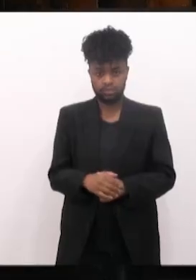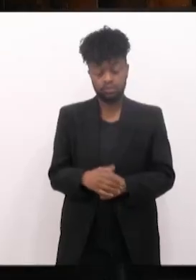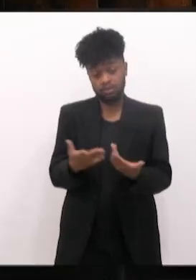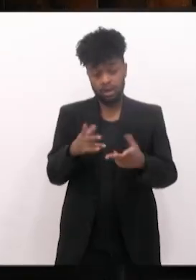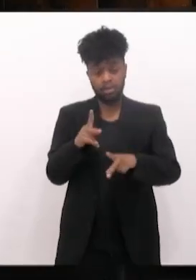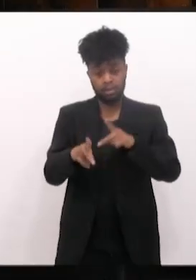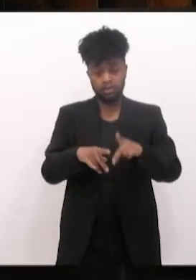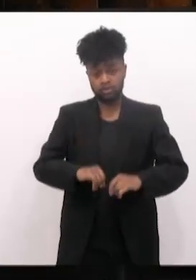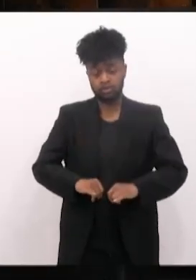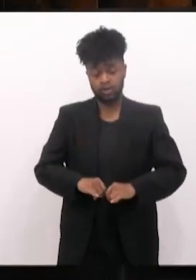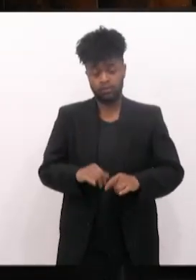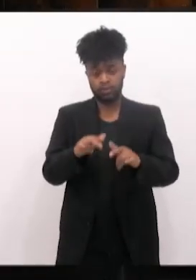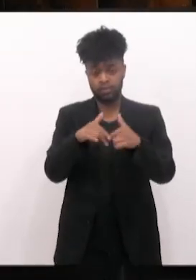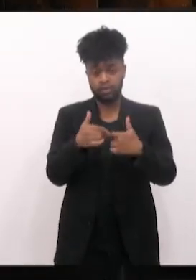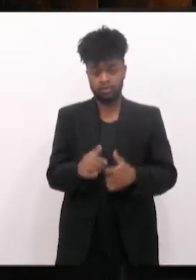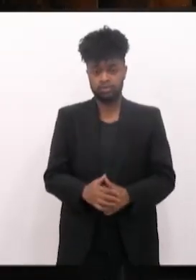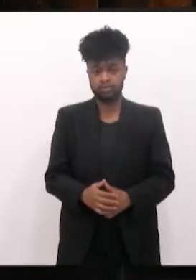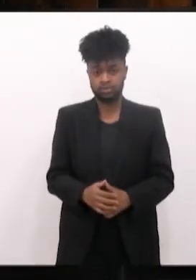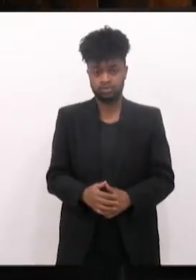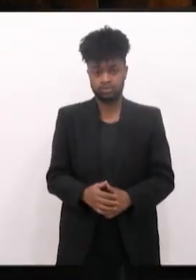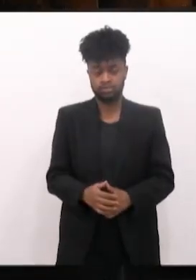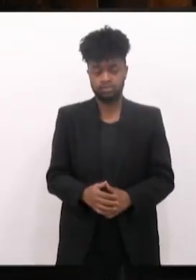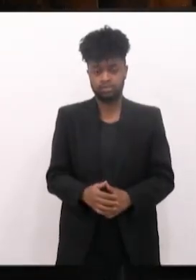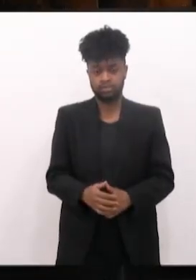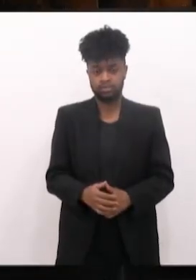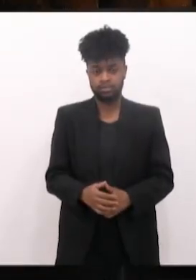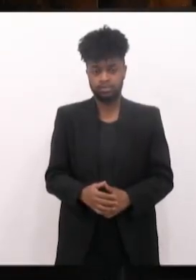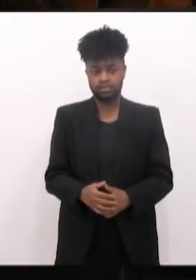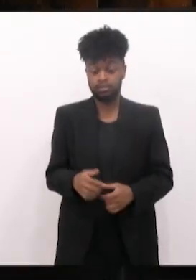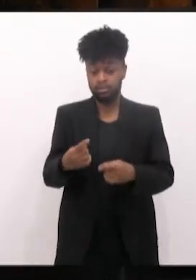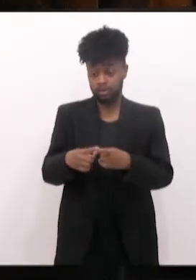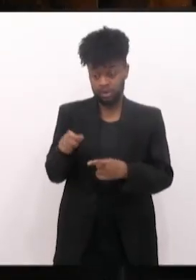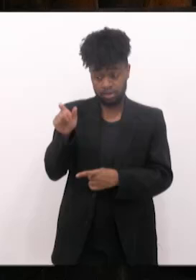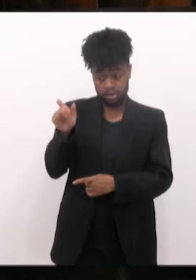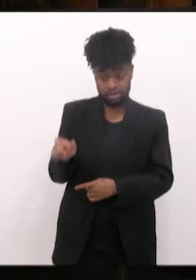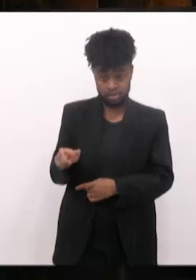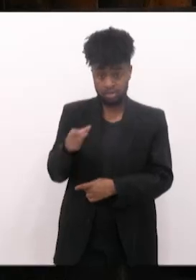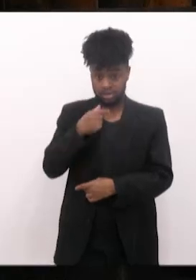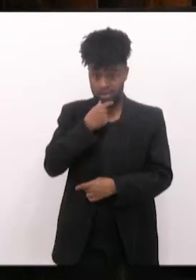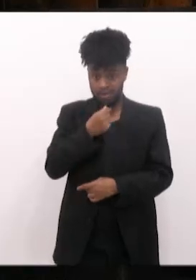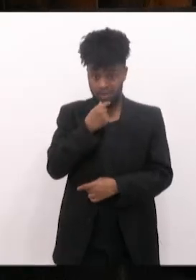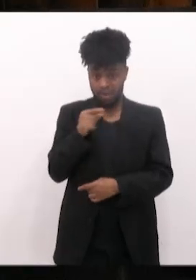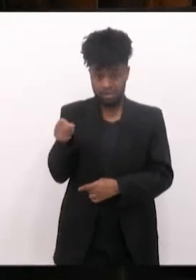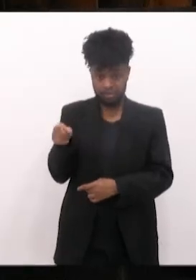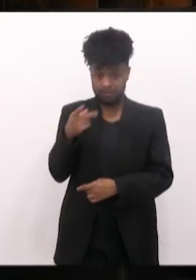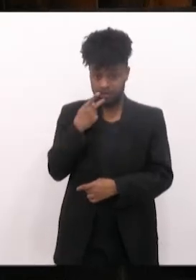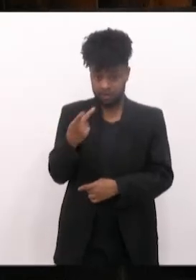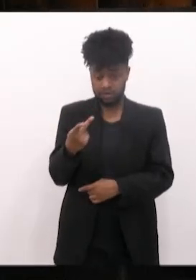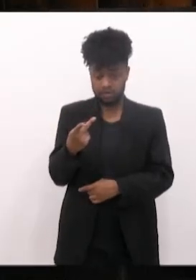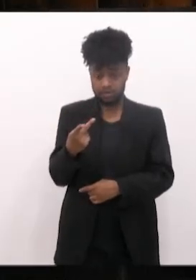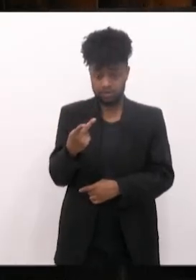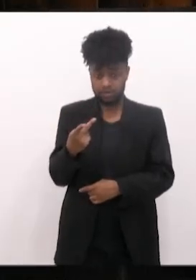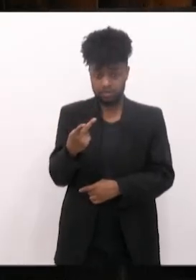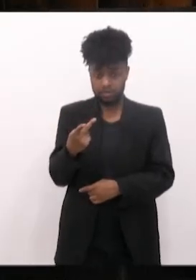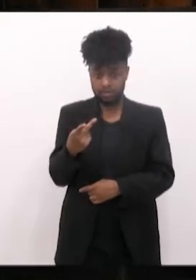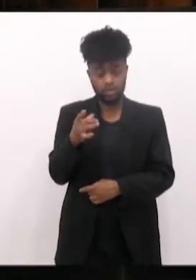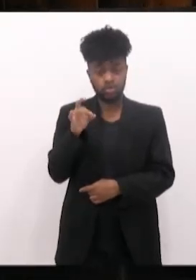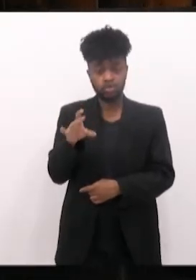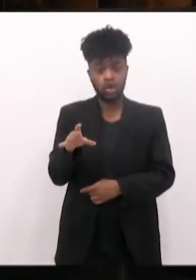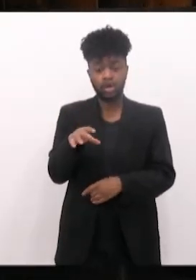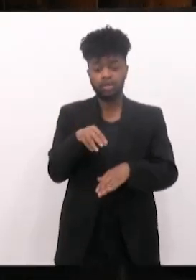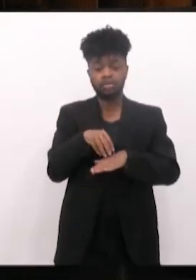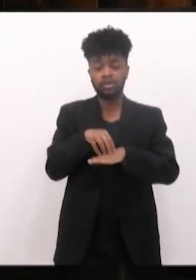está sofrendo. É isso. Esse aqui é apenas um